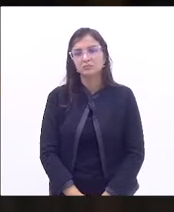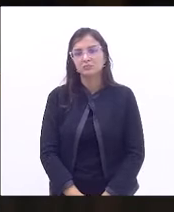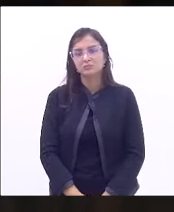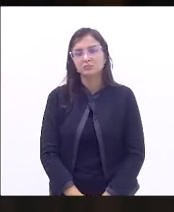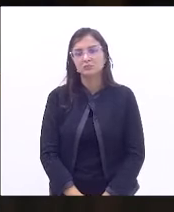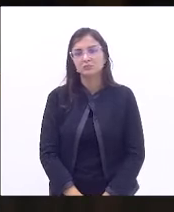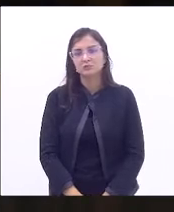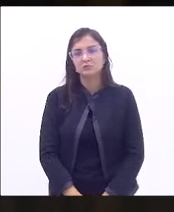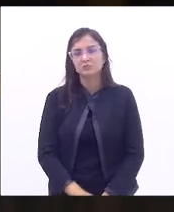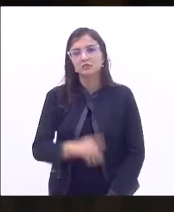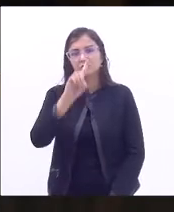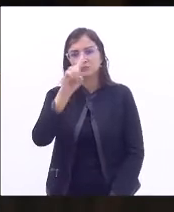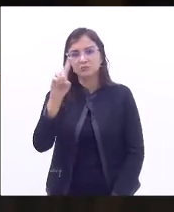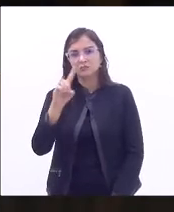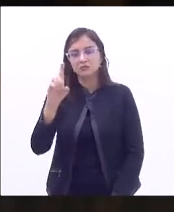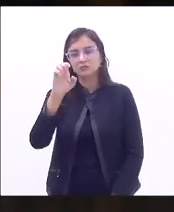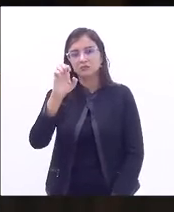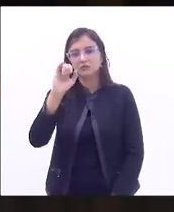Deputada Zeidan.